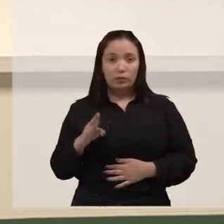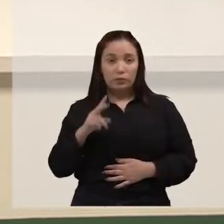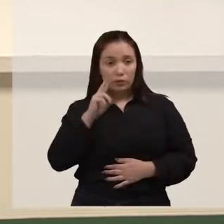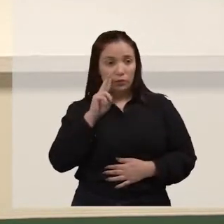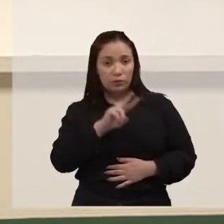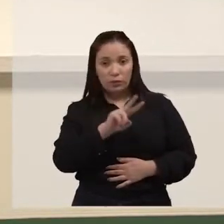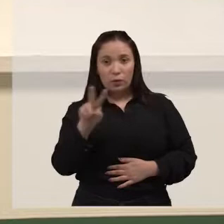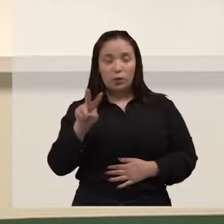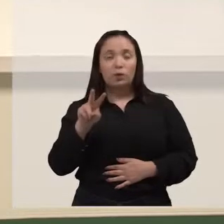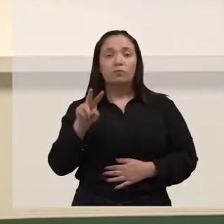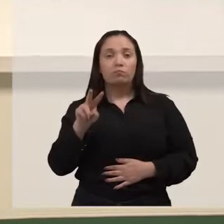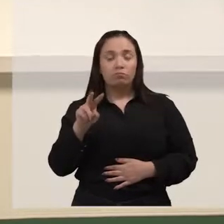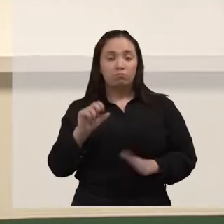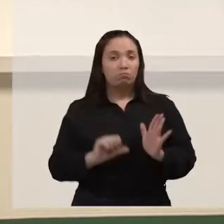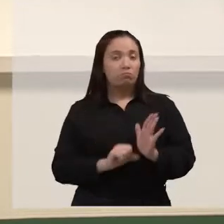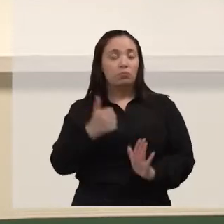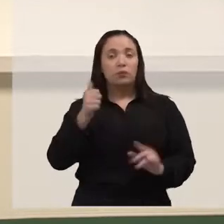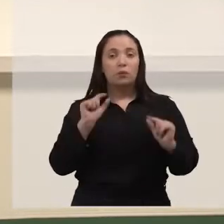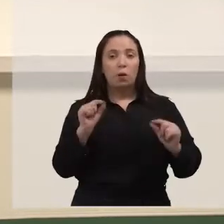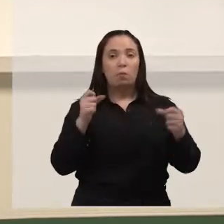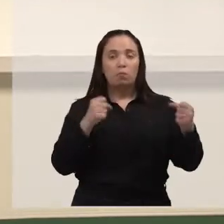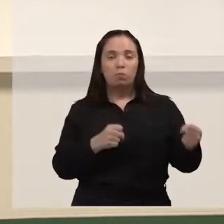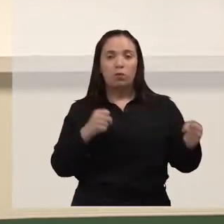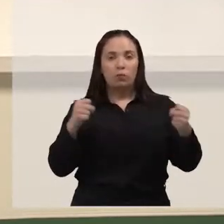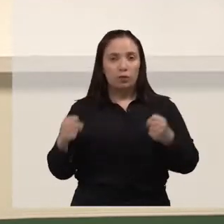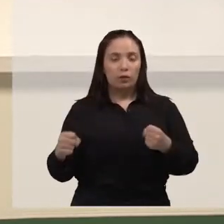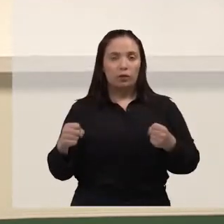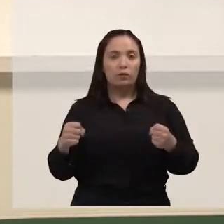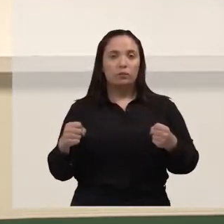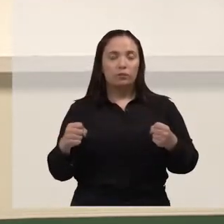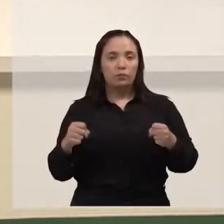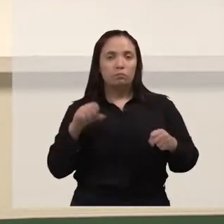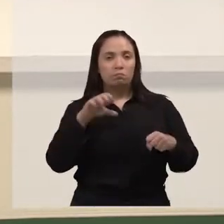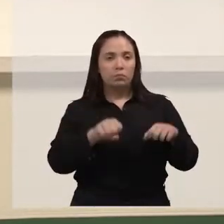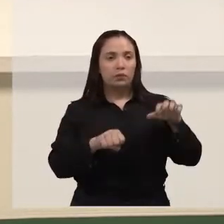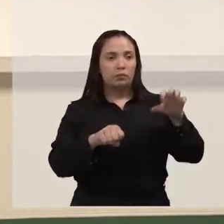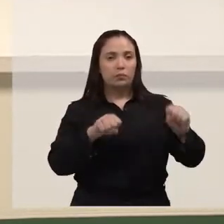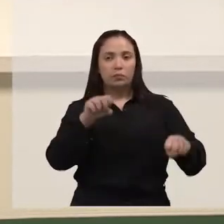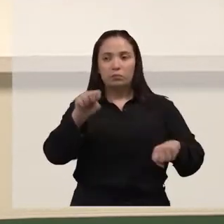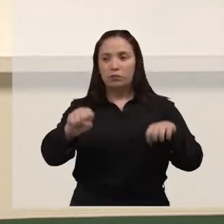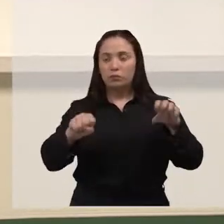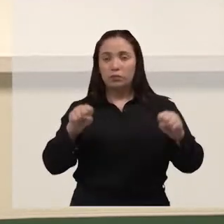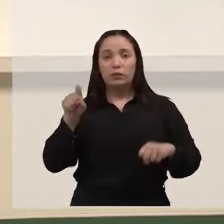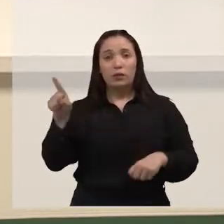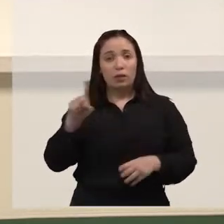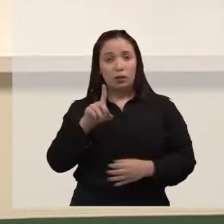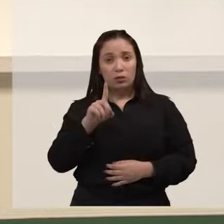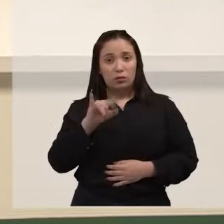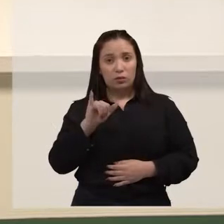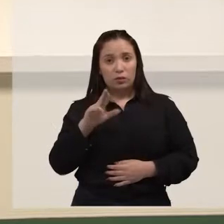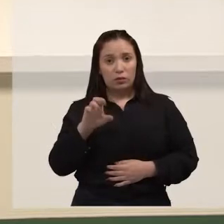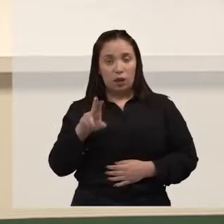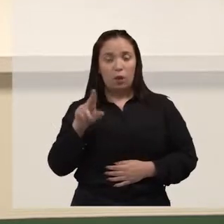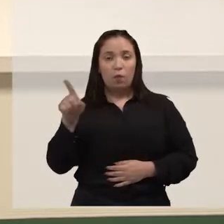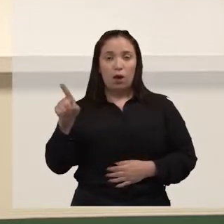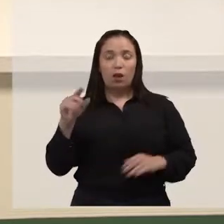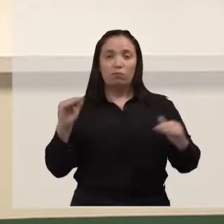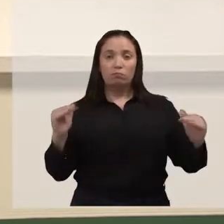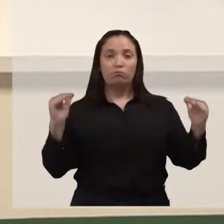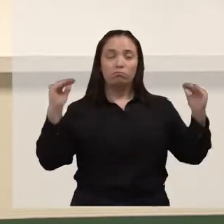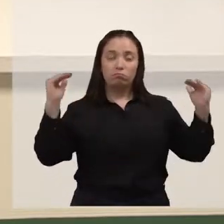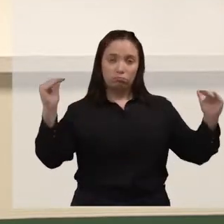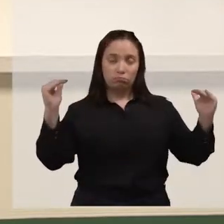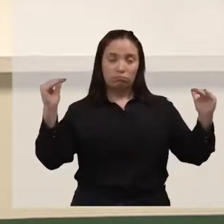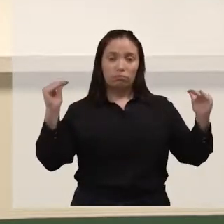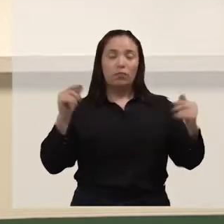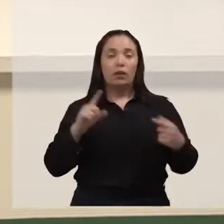poderosas, né? Chegou no Zé Disseu, bicho. O Zé Disseu é o chefe da Casa Civil, né? Sem dúvida. Respingou no próprio Lula.